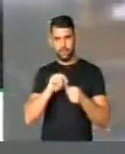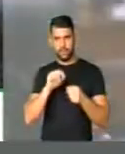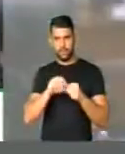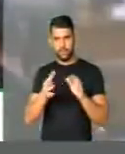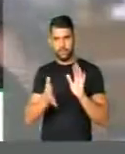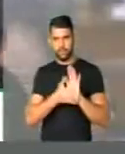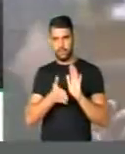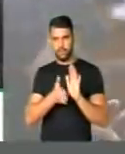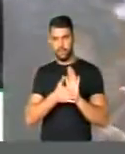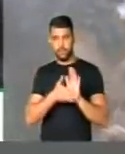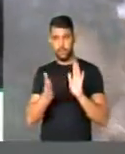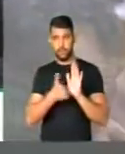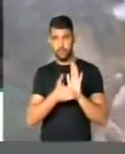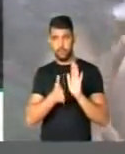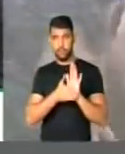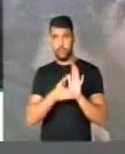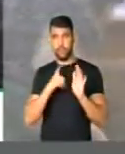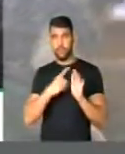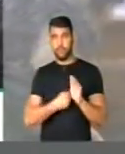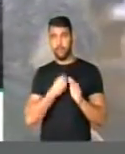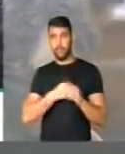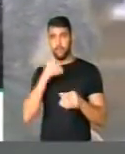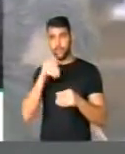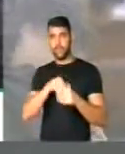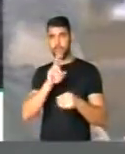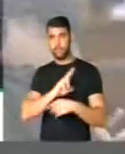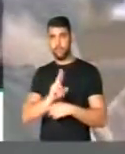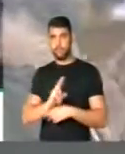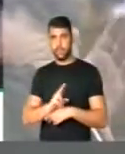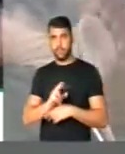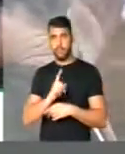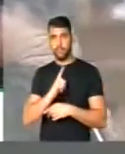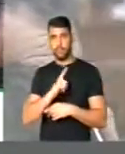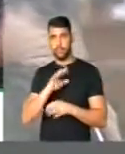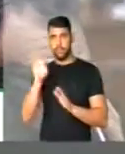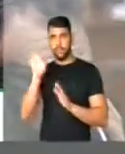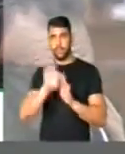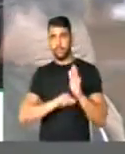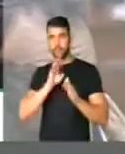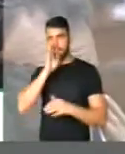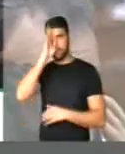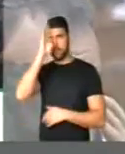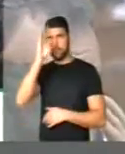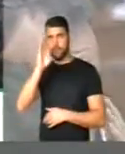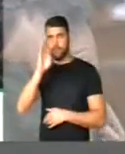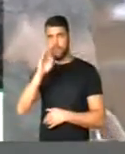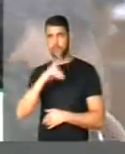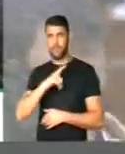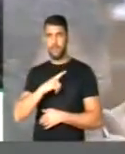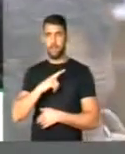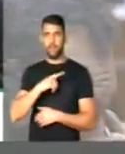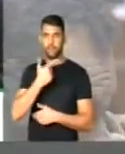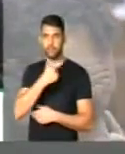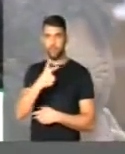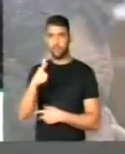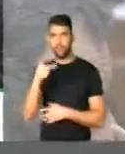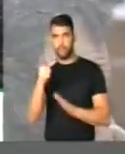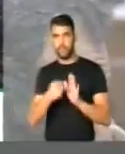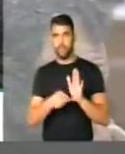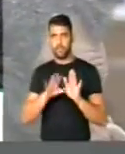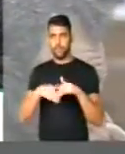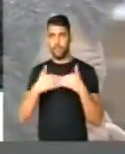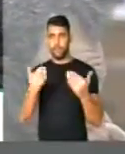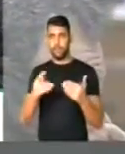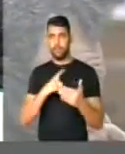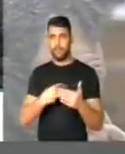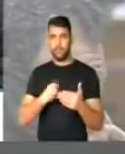uma proposta, a proposta de que houvesse votação nominal no texto principal e que as outras matérias,